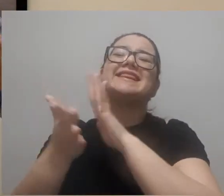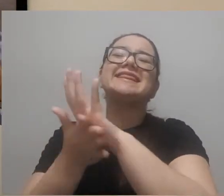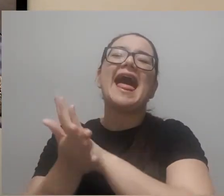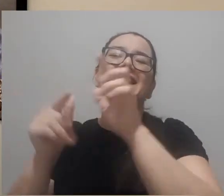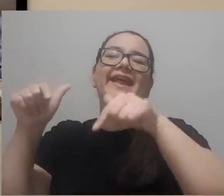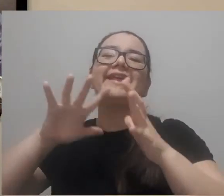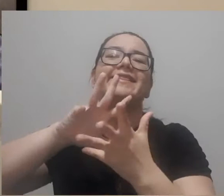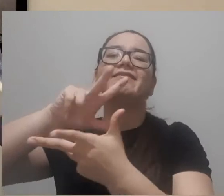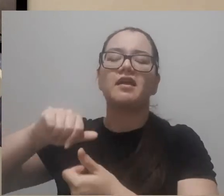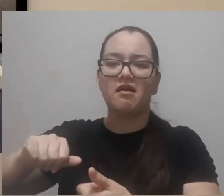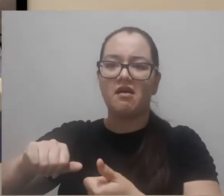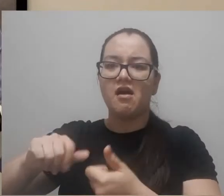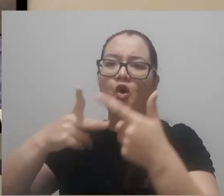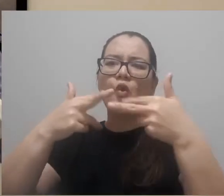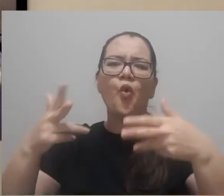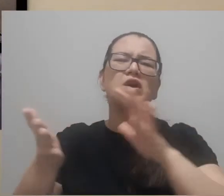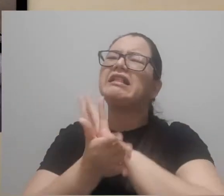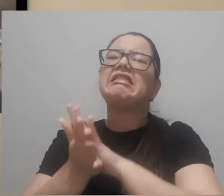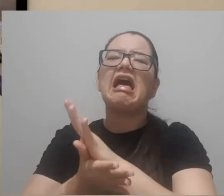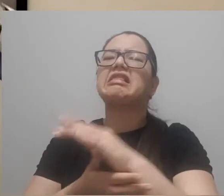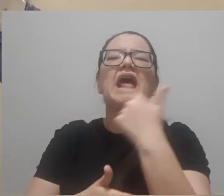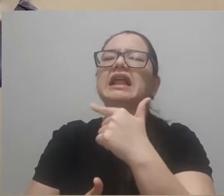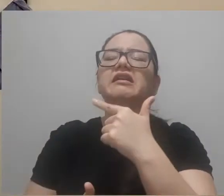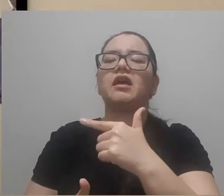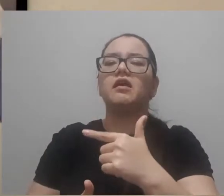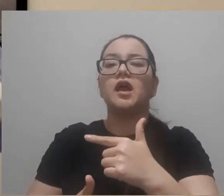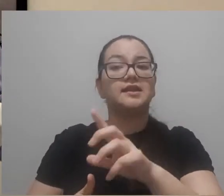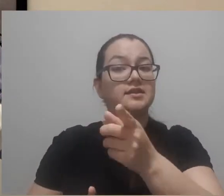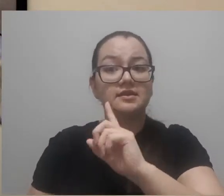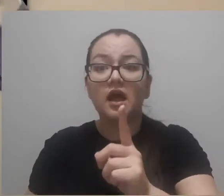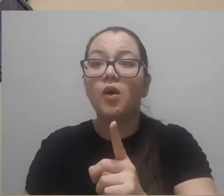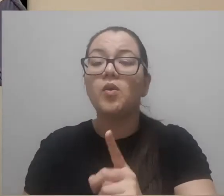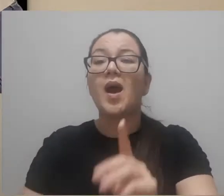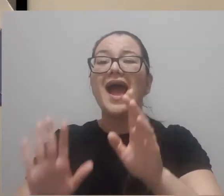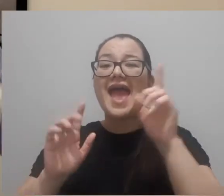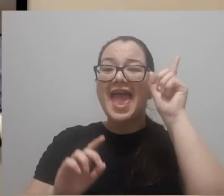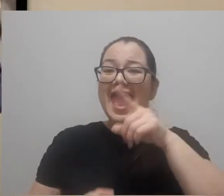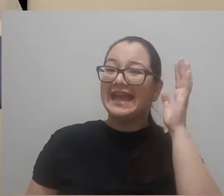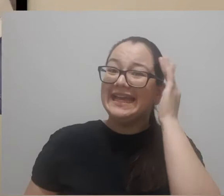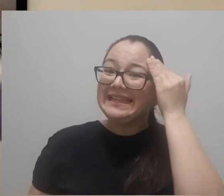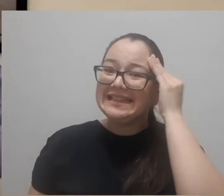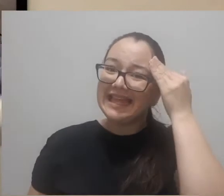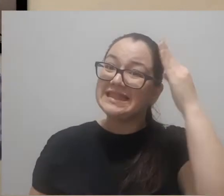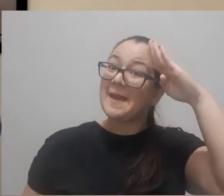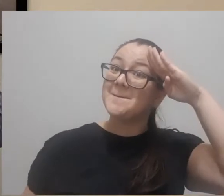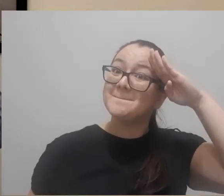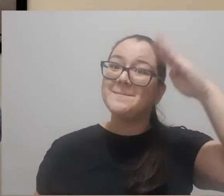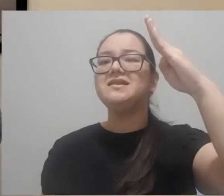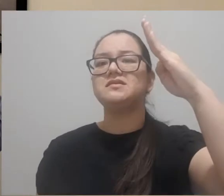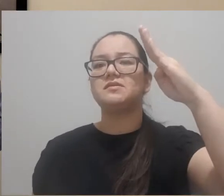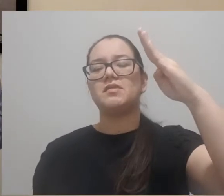nós precisamos valorizar aquilo que o Senhor valoriza como seus conceitos, como suas verdades, como